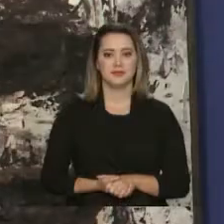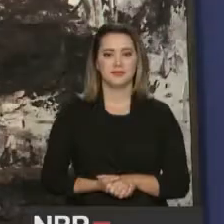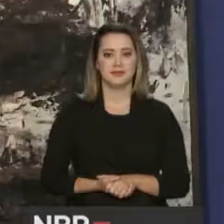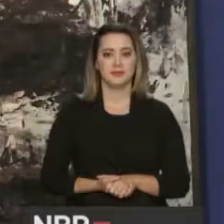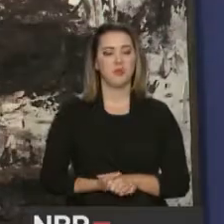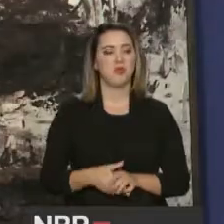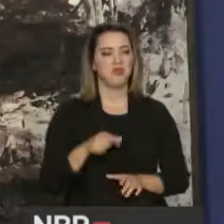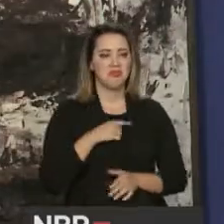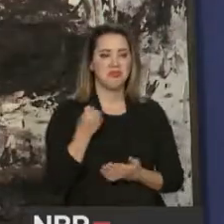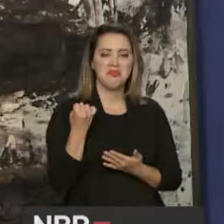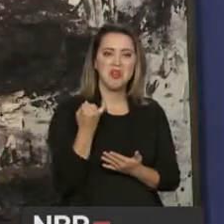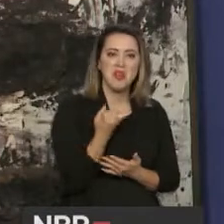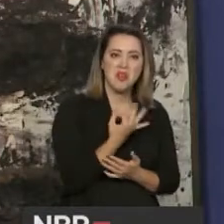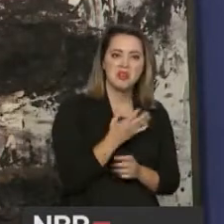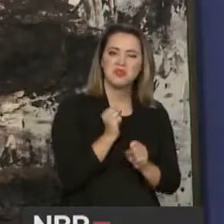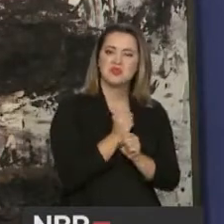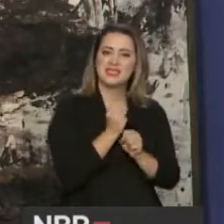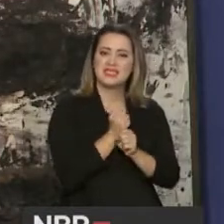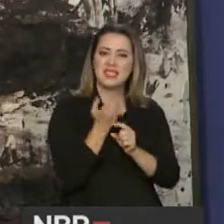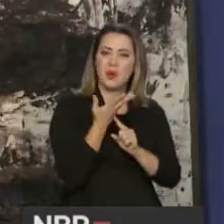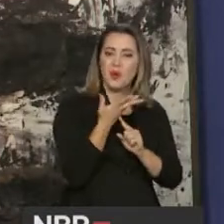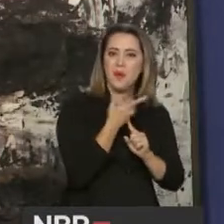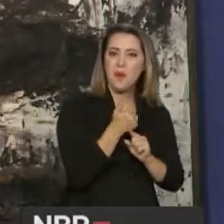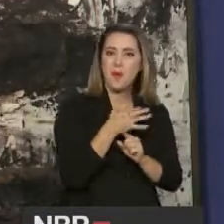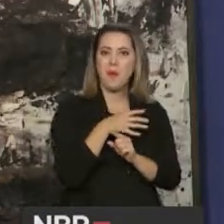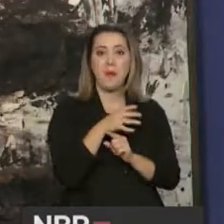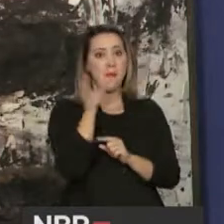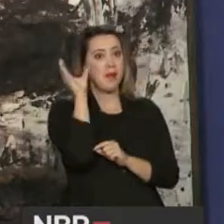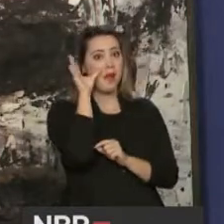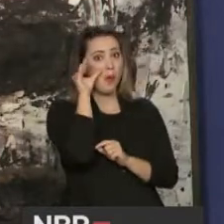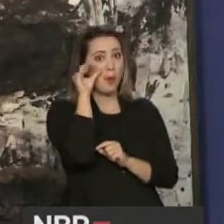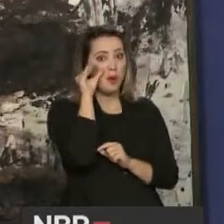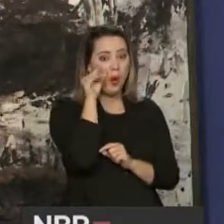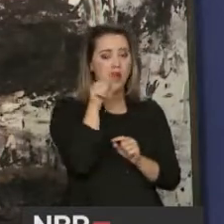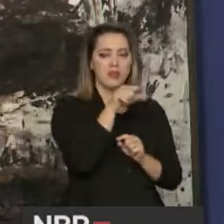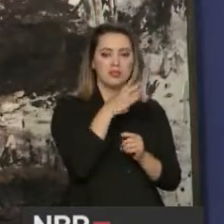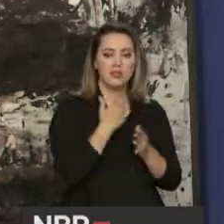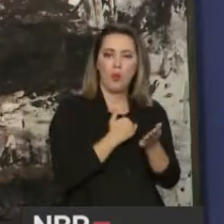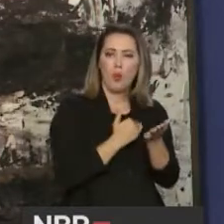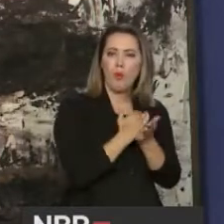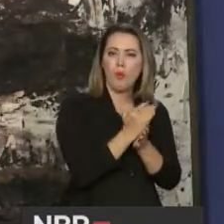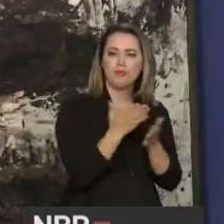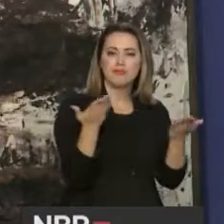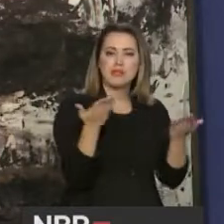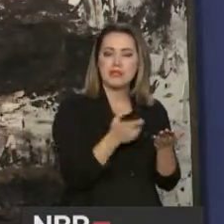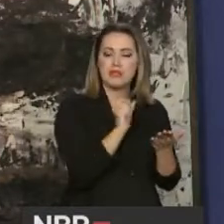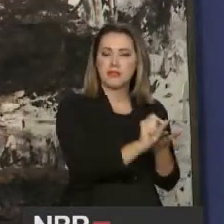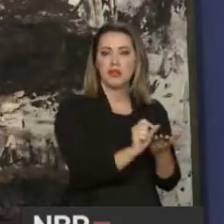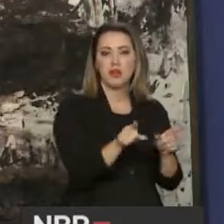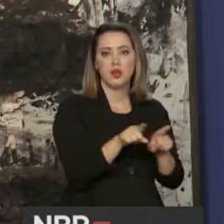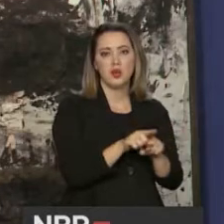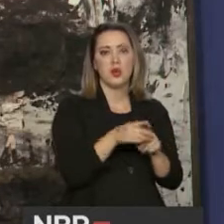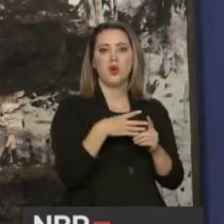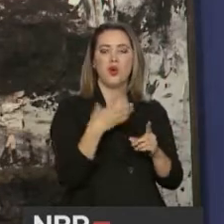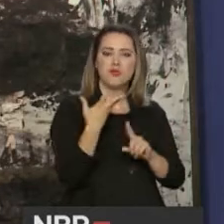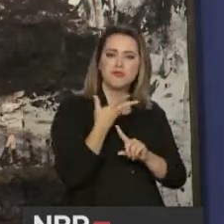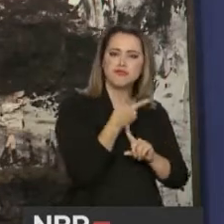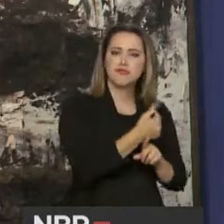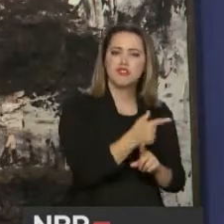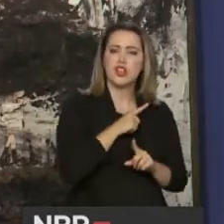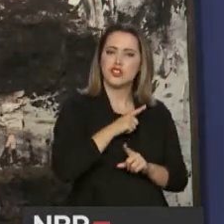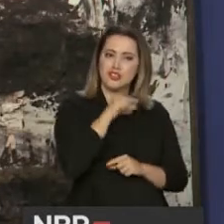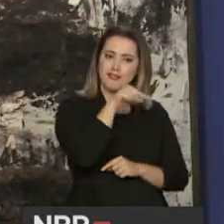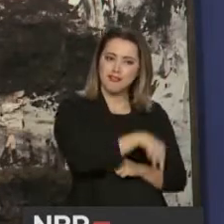Tem muitas obras e histórias curiosas, né, Heitor? Do barroco ao contemporâneo, arte é o que não falta aqui no Itamaraty. De fato,